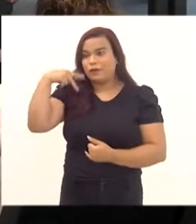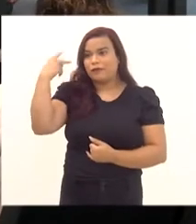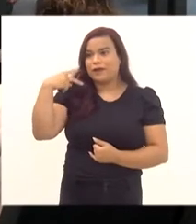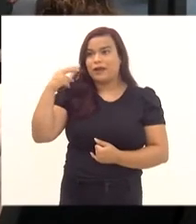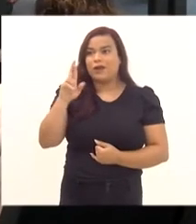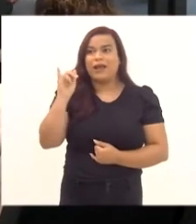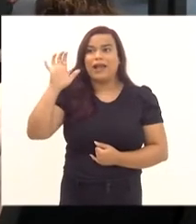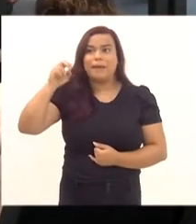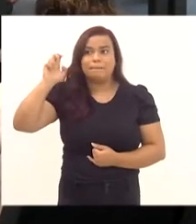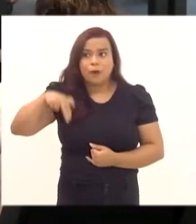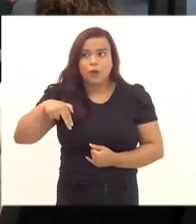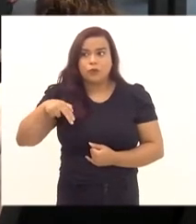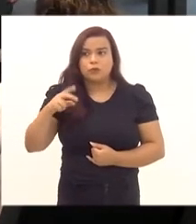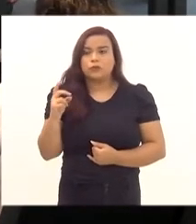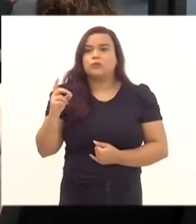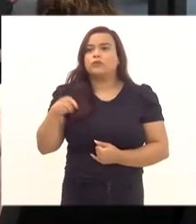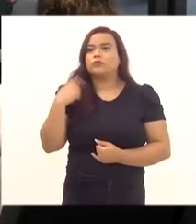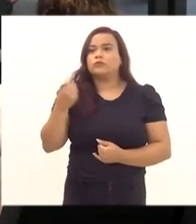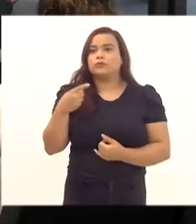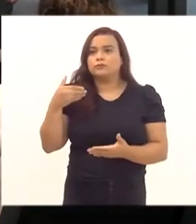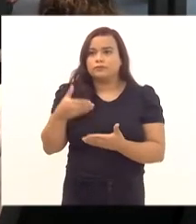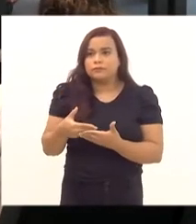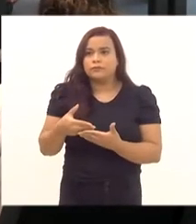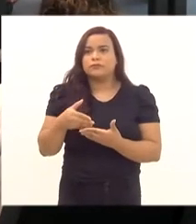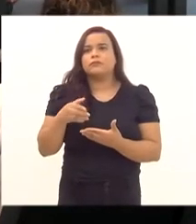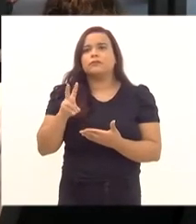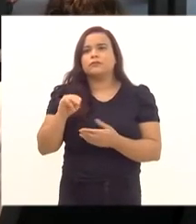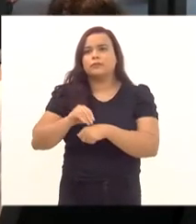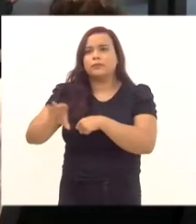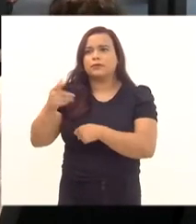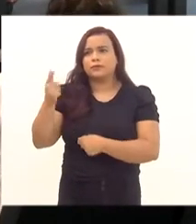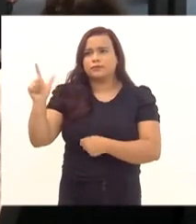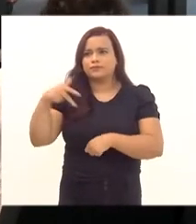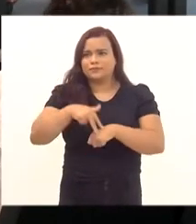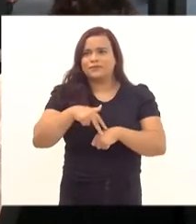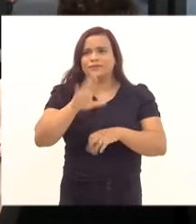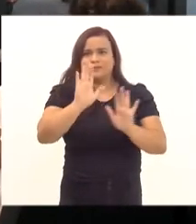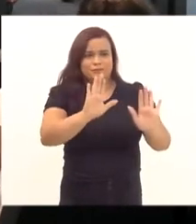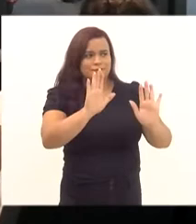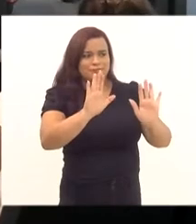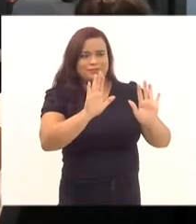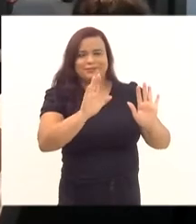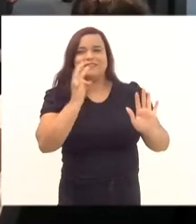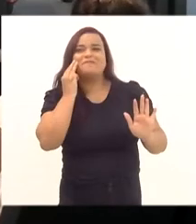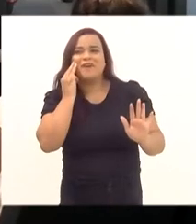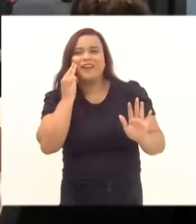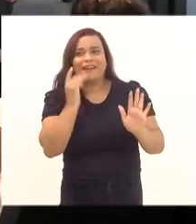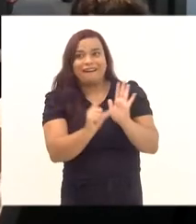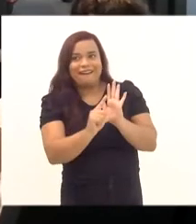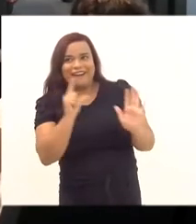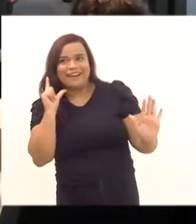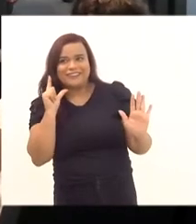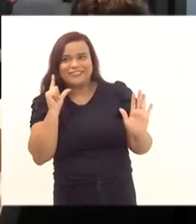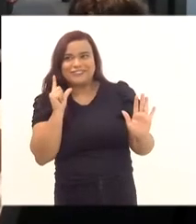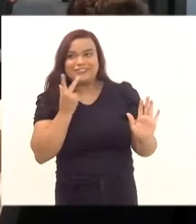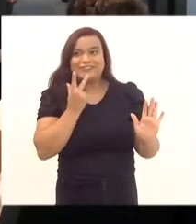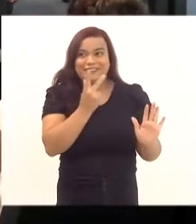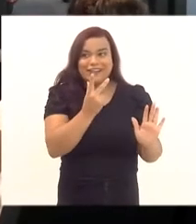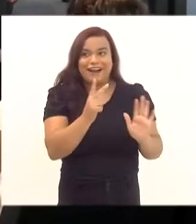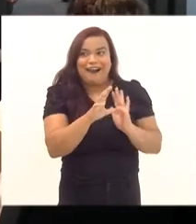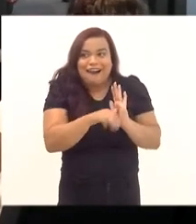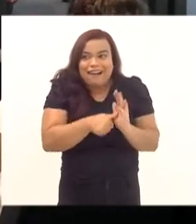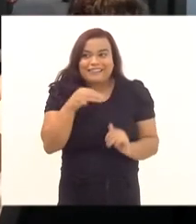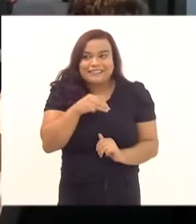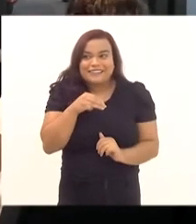seguida nós passamos logo em seguida para valci zuculoto Mônica antes do contrabando eu queria eu queria lhe permite Olá